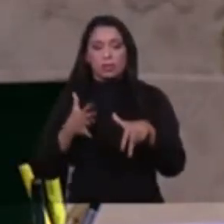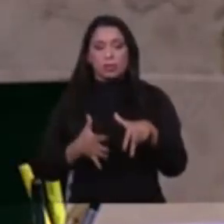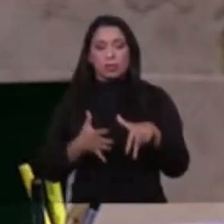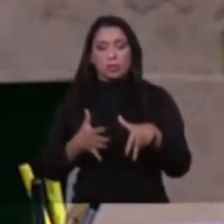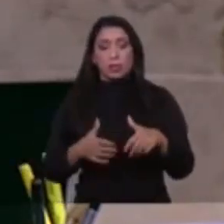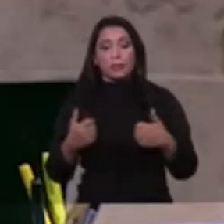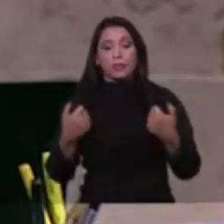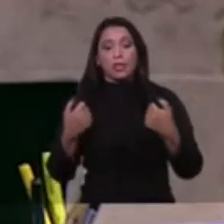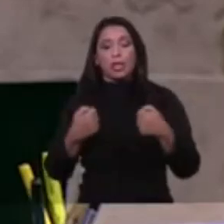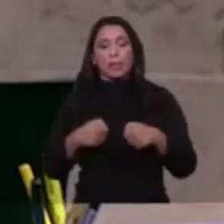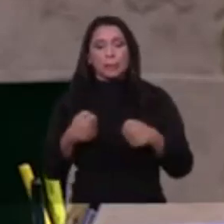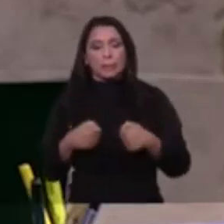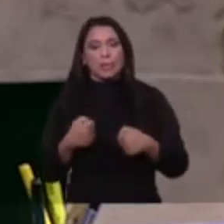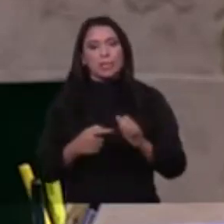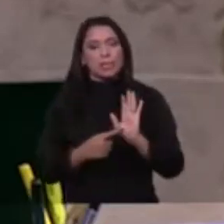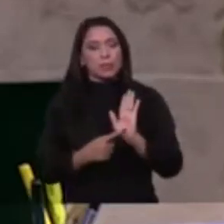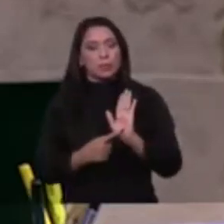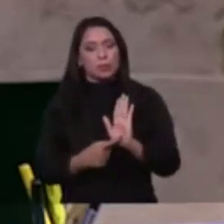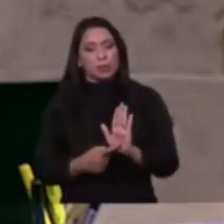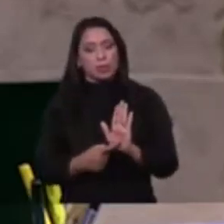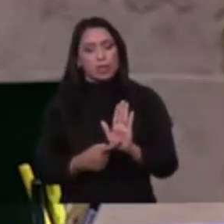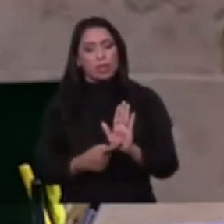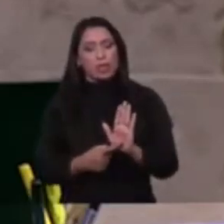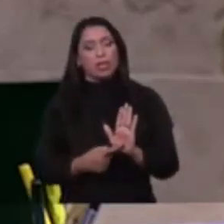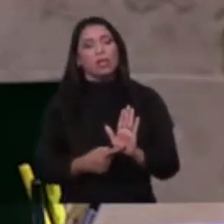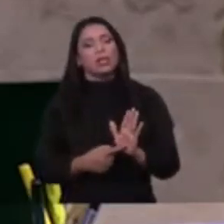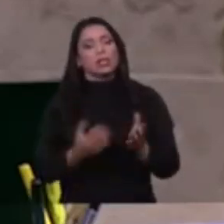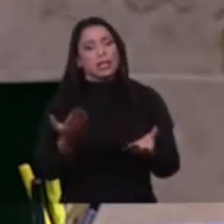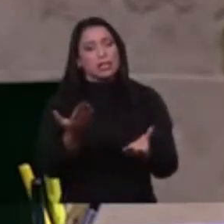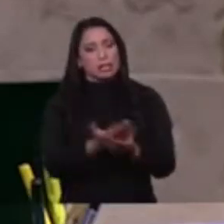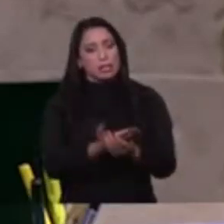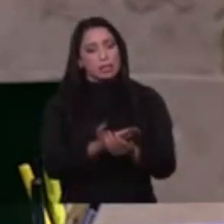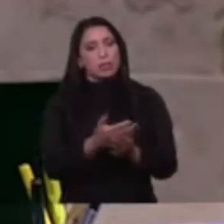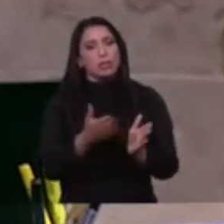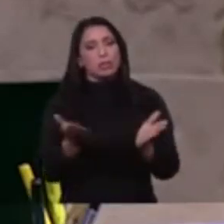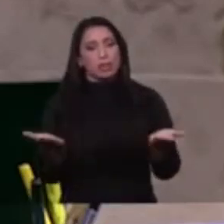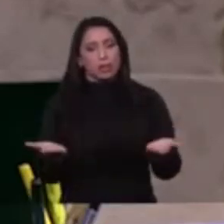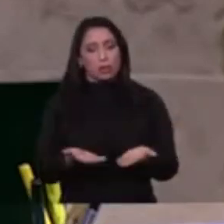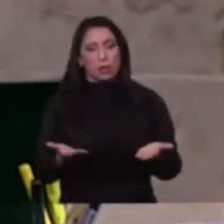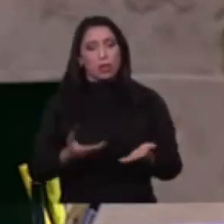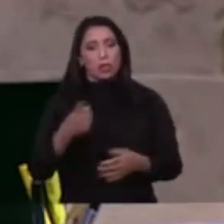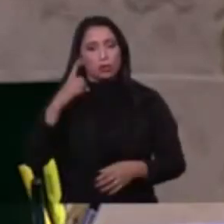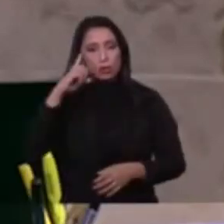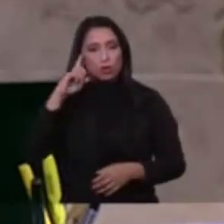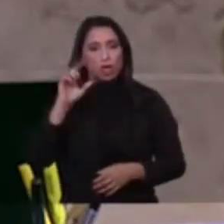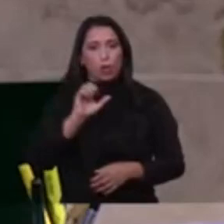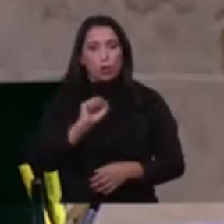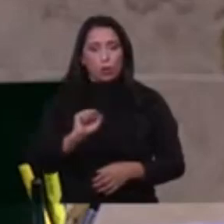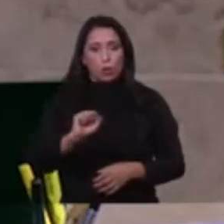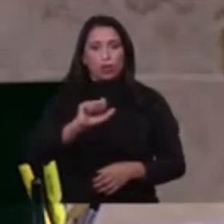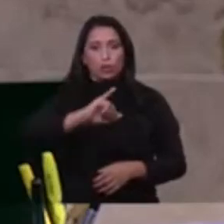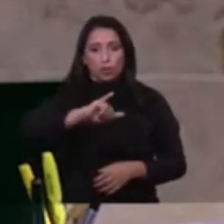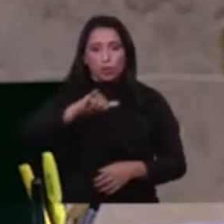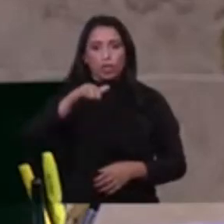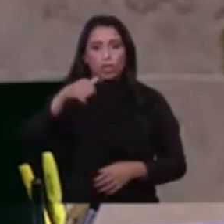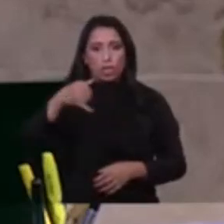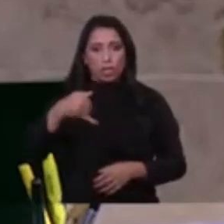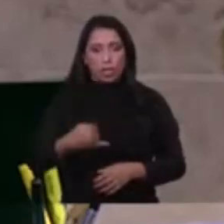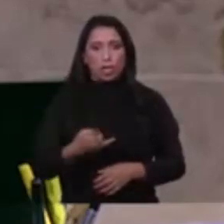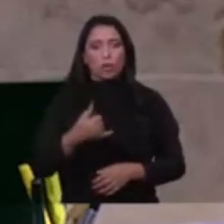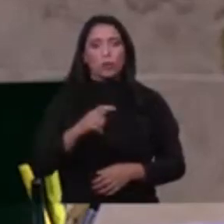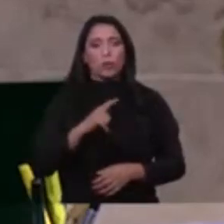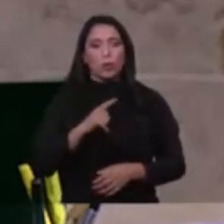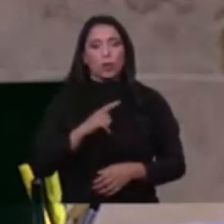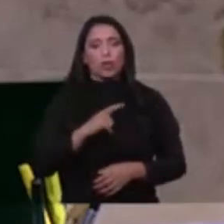É necessário destacar que os casos pautados referentes aos atos do dia 8 de janeiro referem-se,